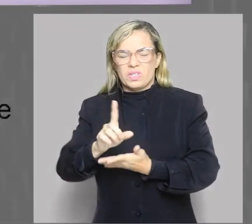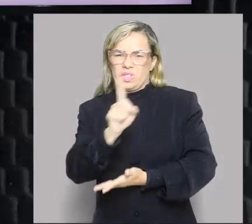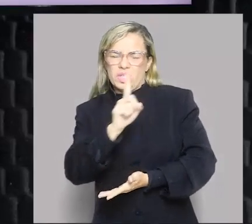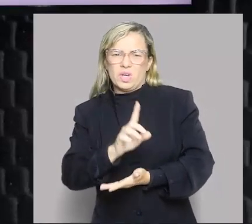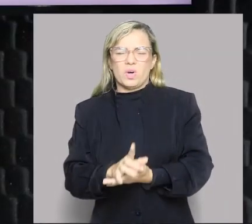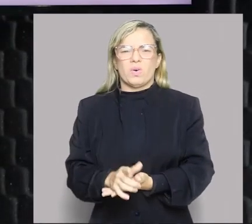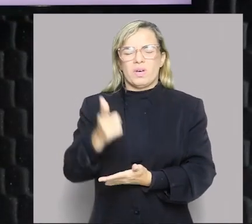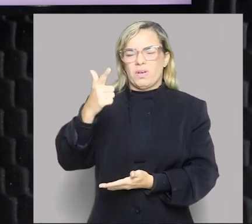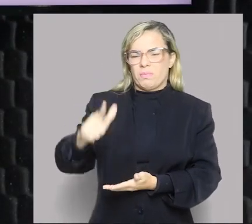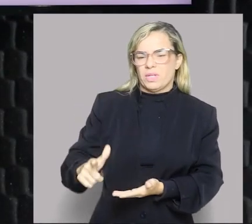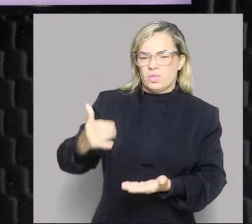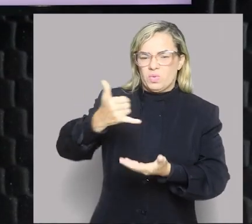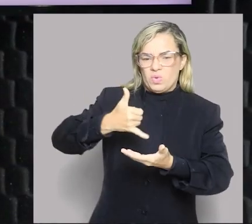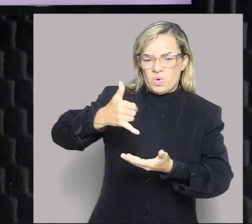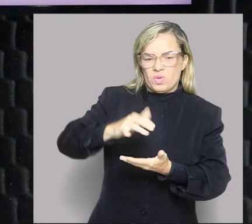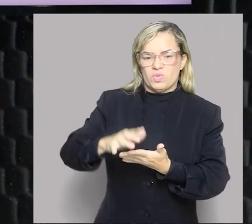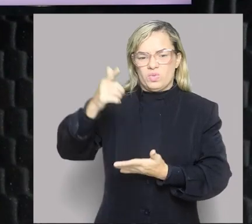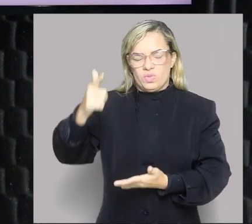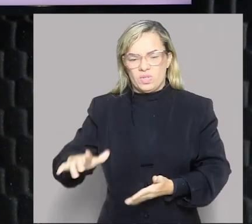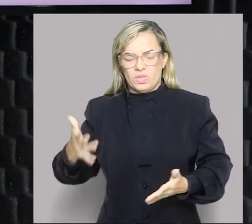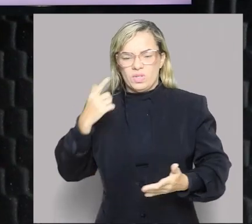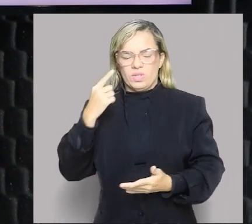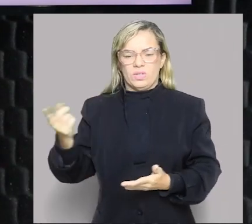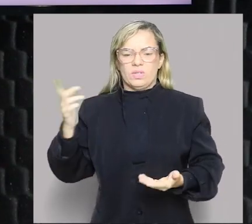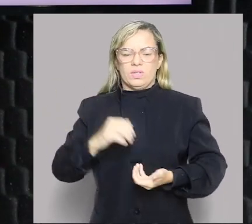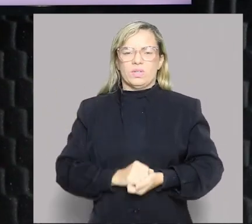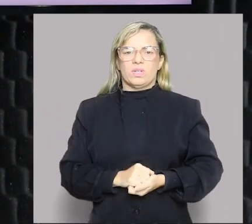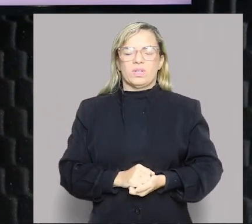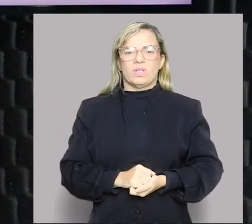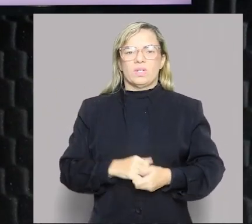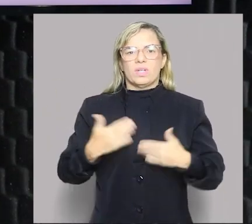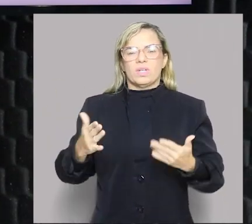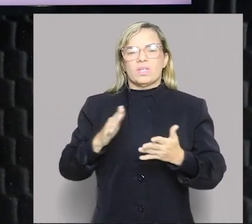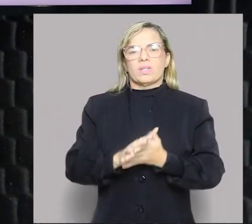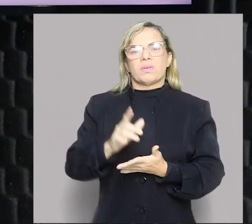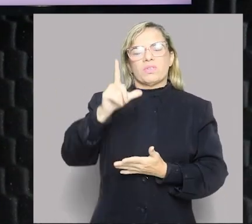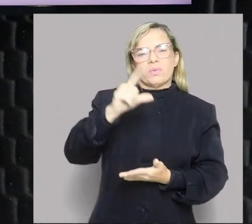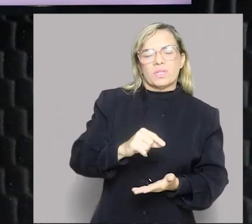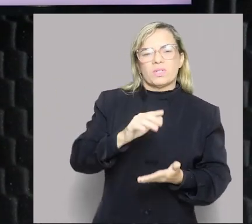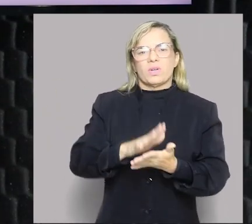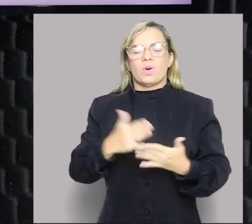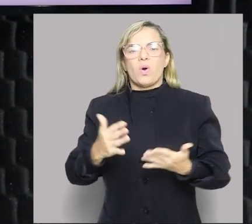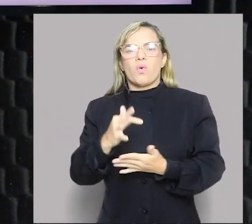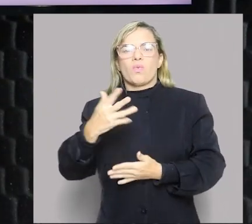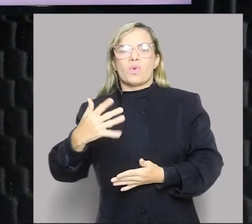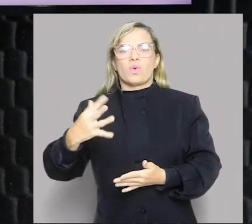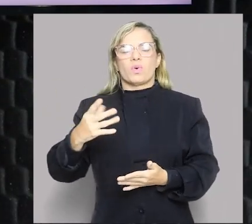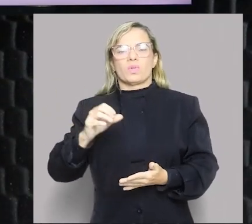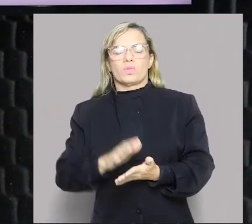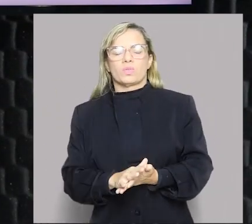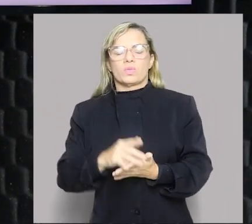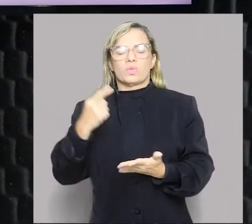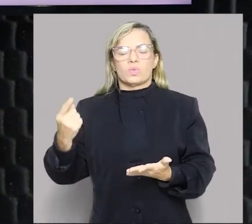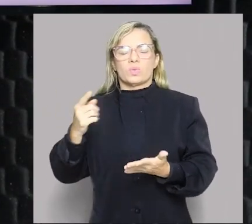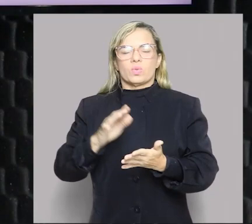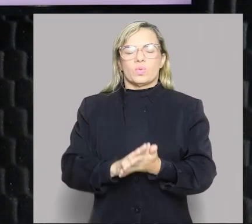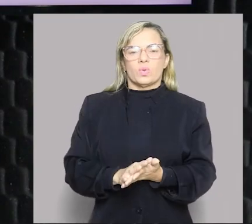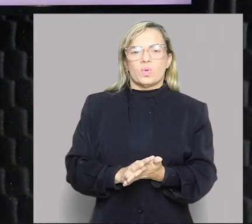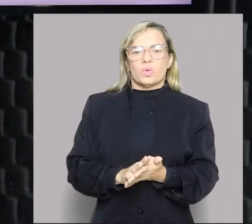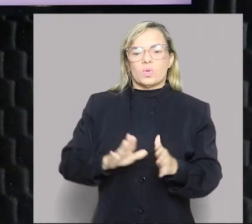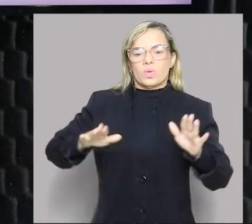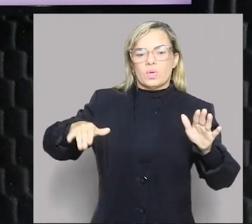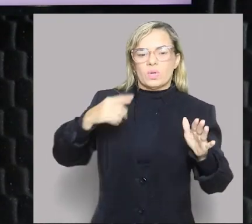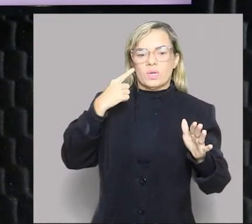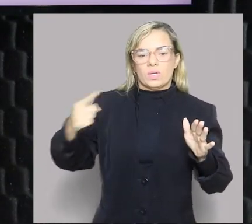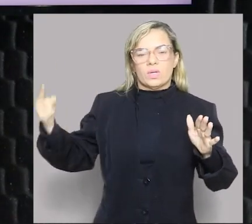uma predominância instrucional. Está dando instruções de uma alimentação saudável, de uma